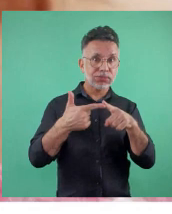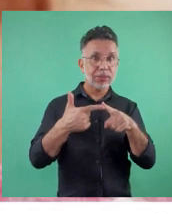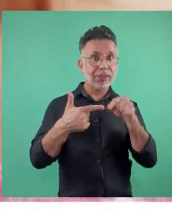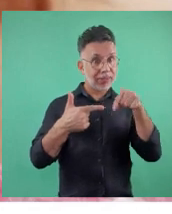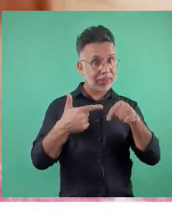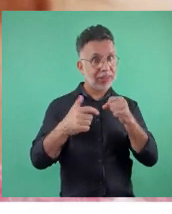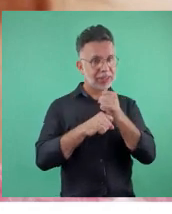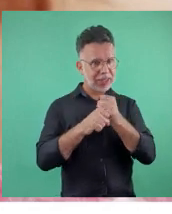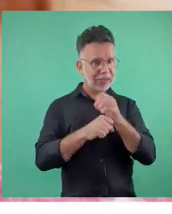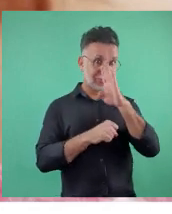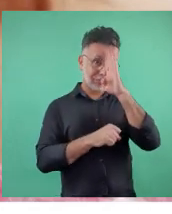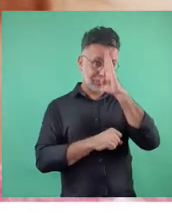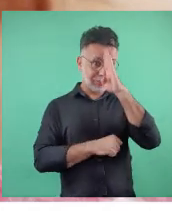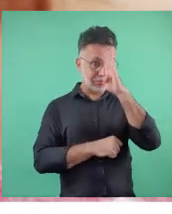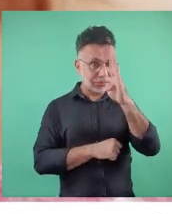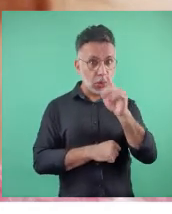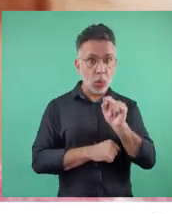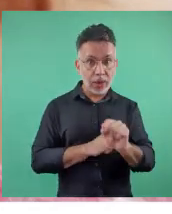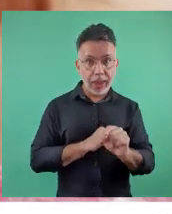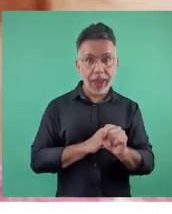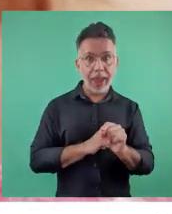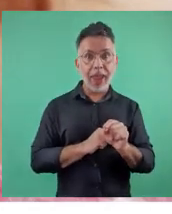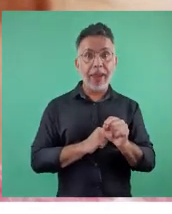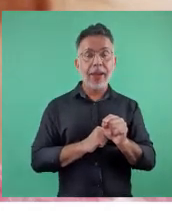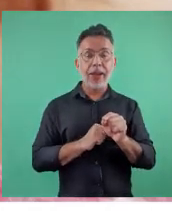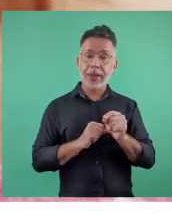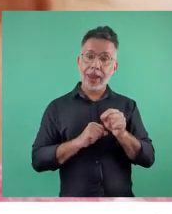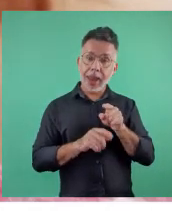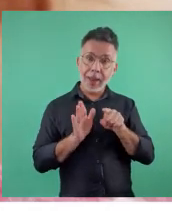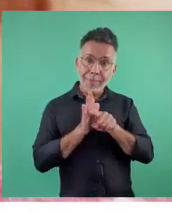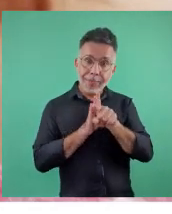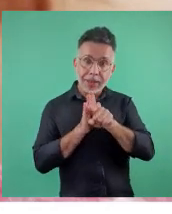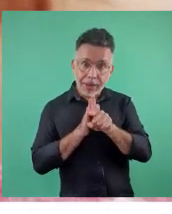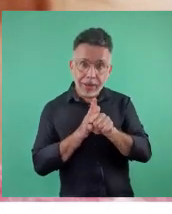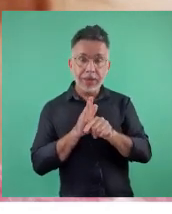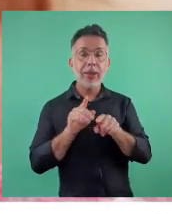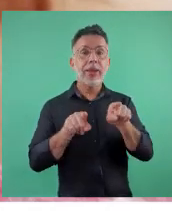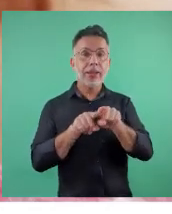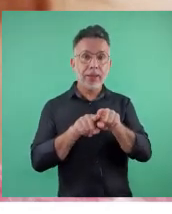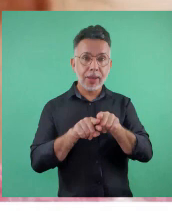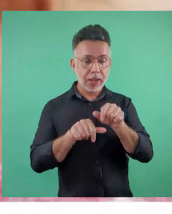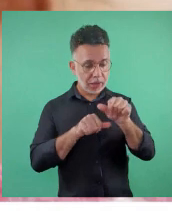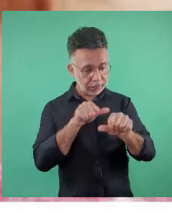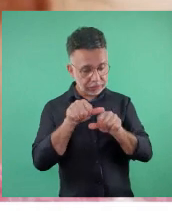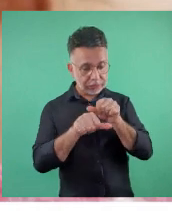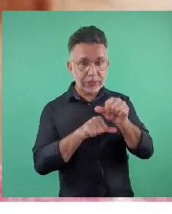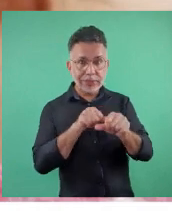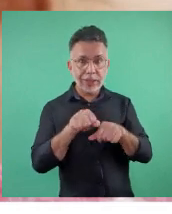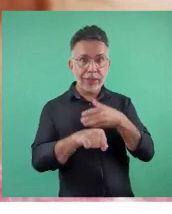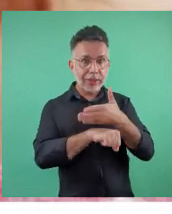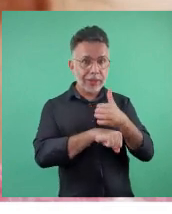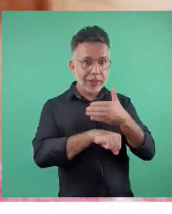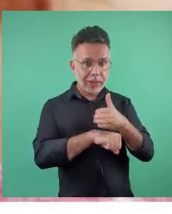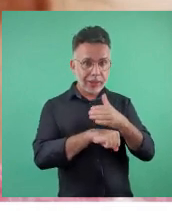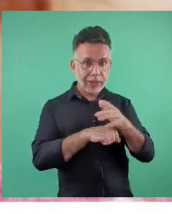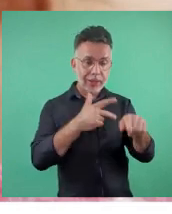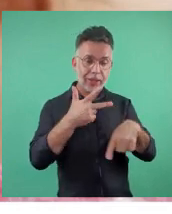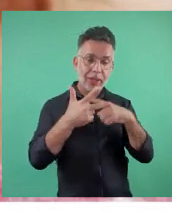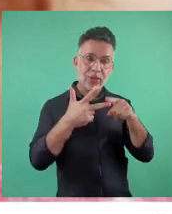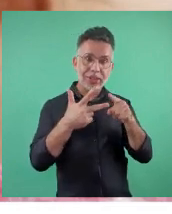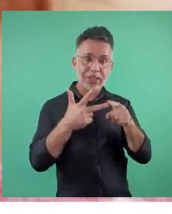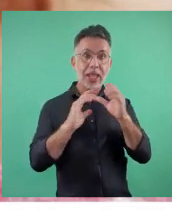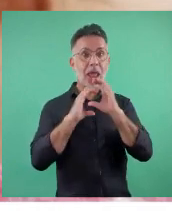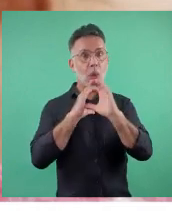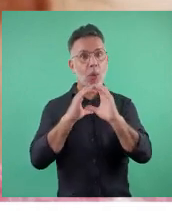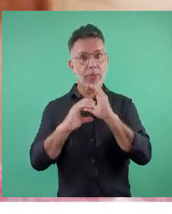auditiva, que é o segundo pilar da campanha desse ano do Dia Mundial da Audição, que é a triagem, a